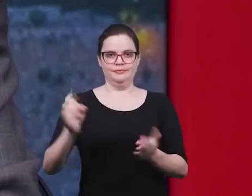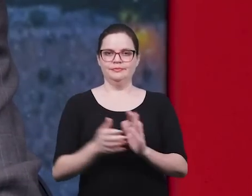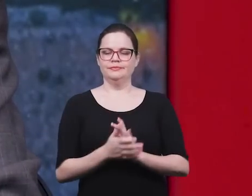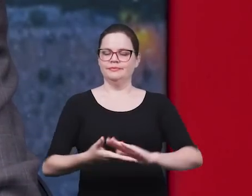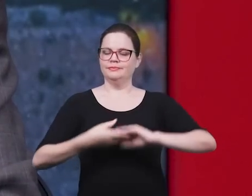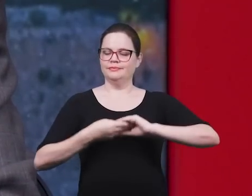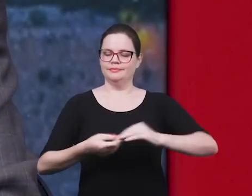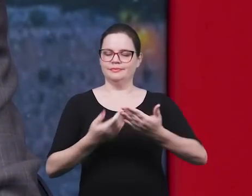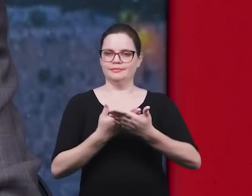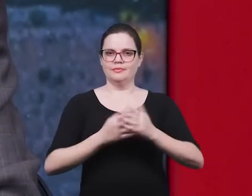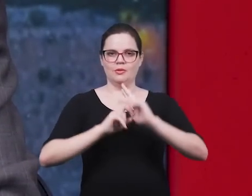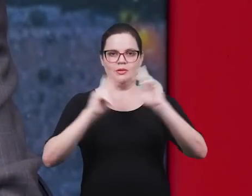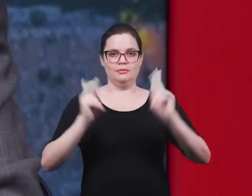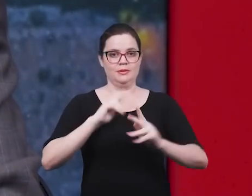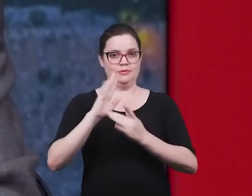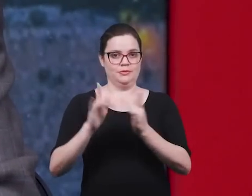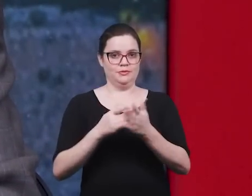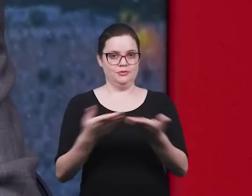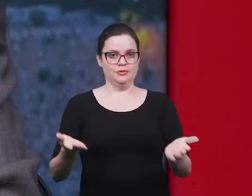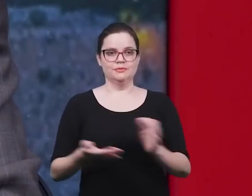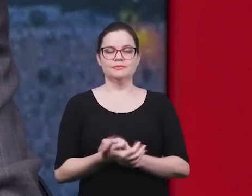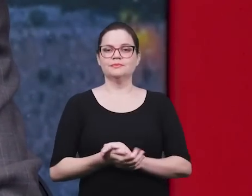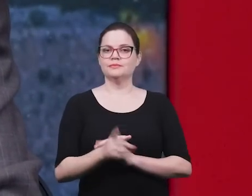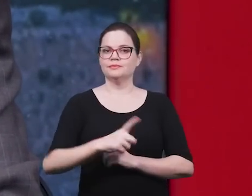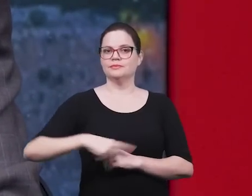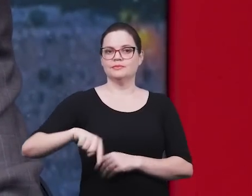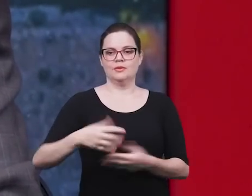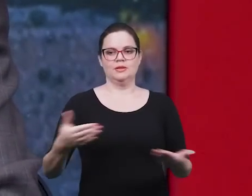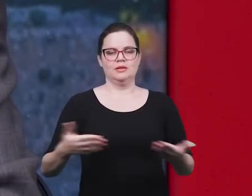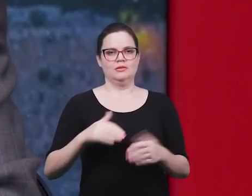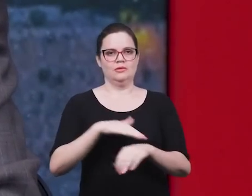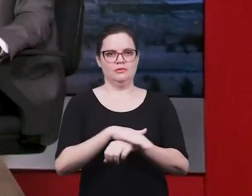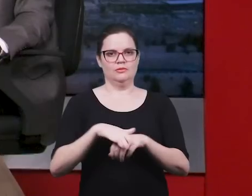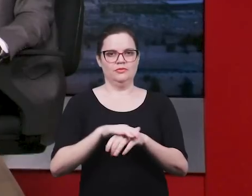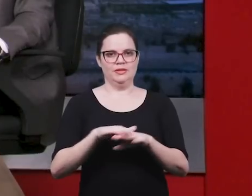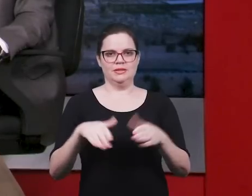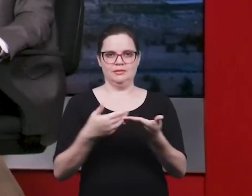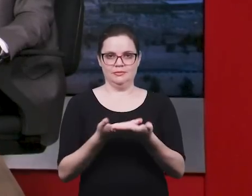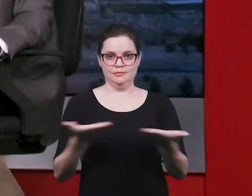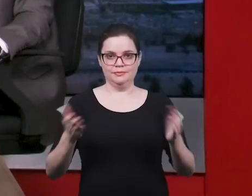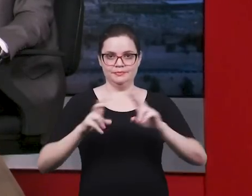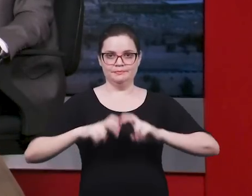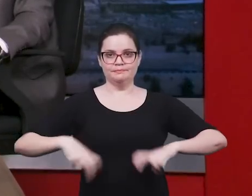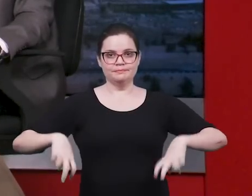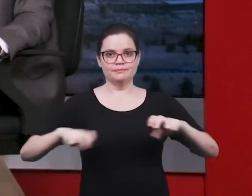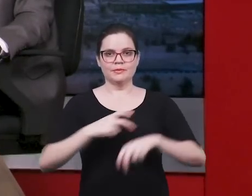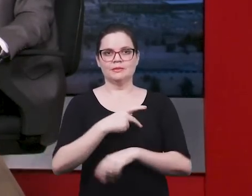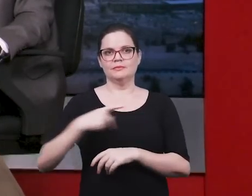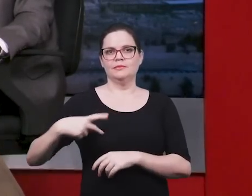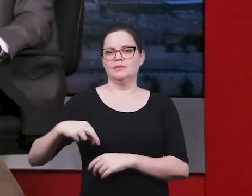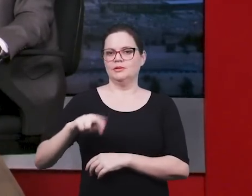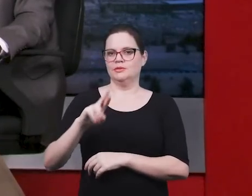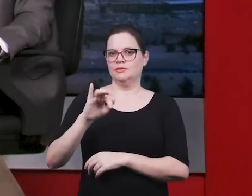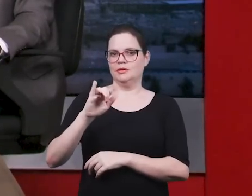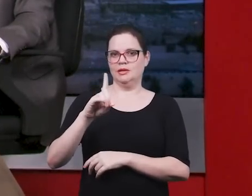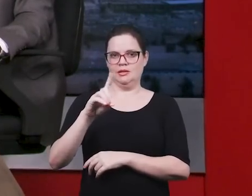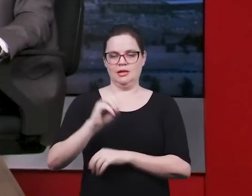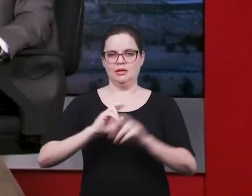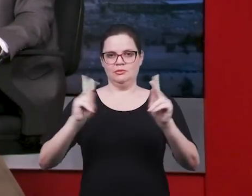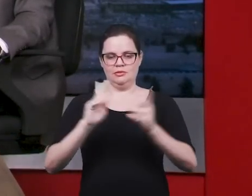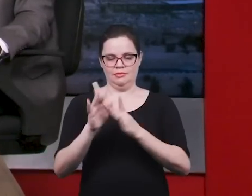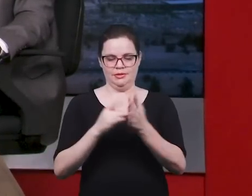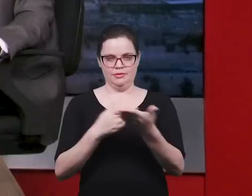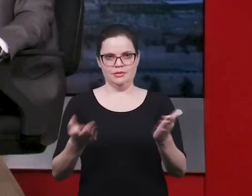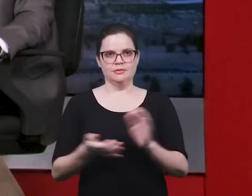saúdo com a paz do Senhor Jesus. Nós estamos aqui na mesa, a mesa presente com o pastor Ricardo Zoen. Amém. A paz do Senhor a